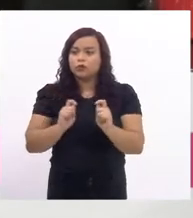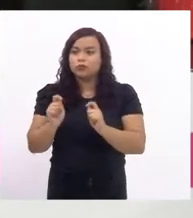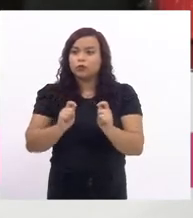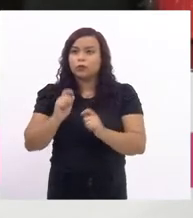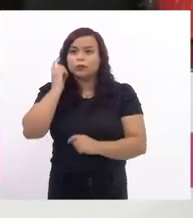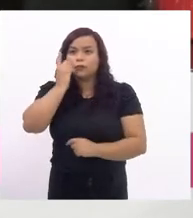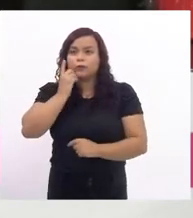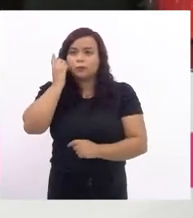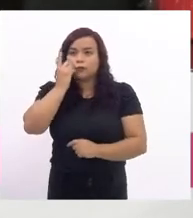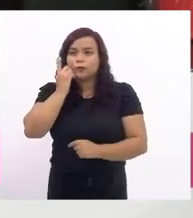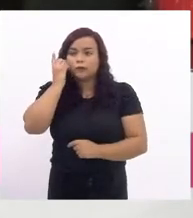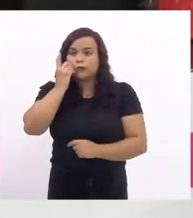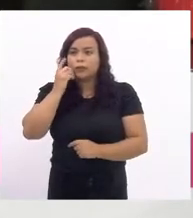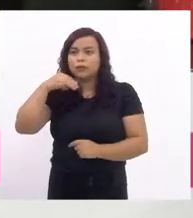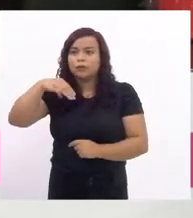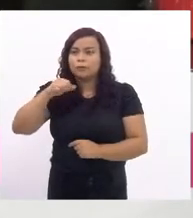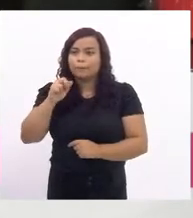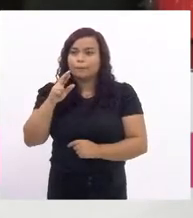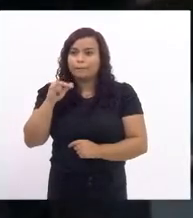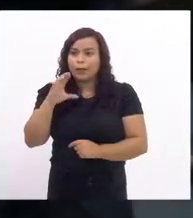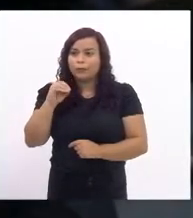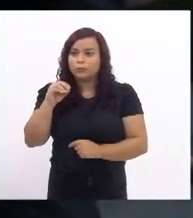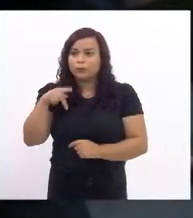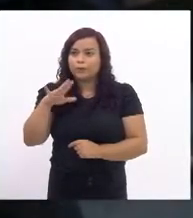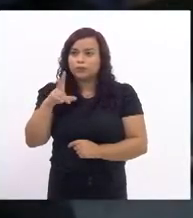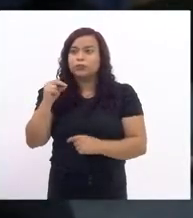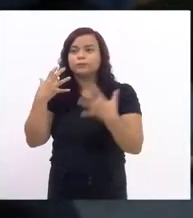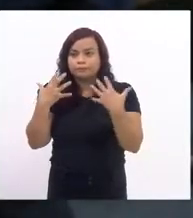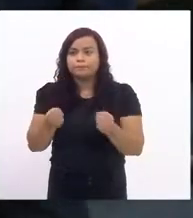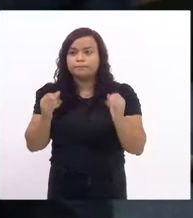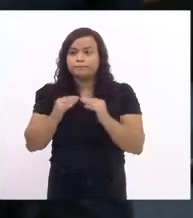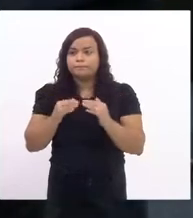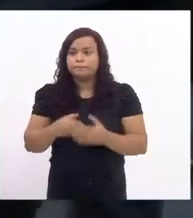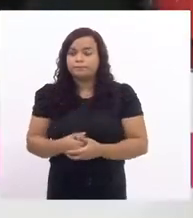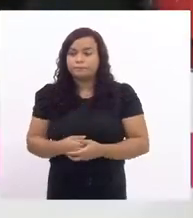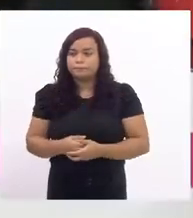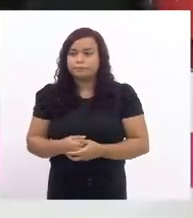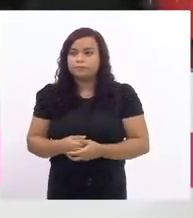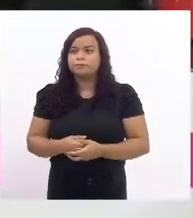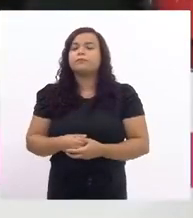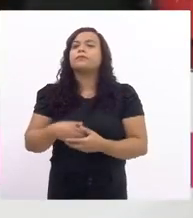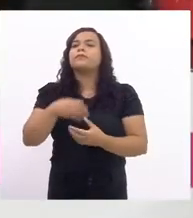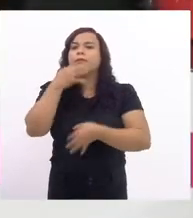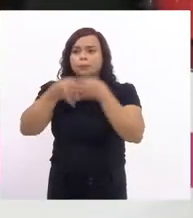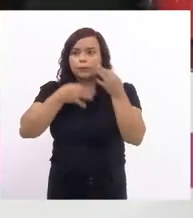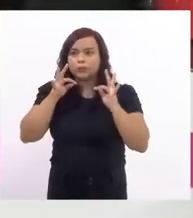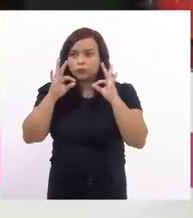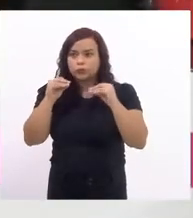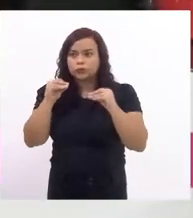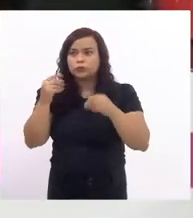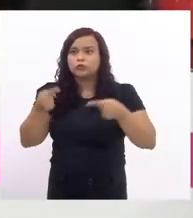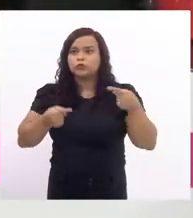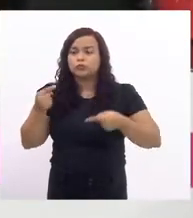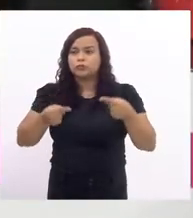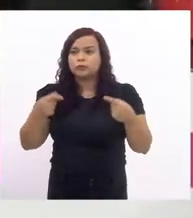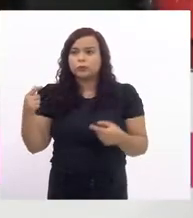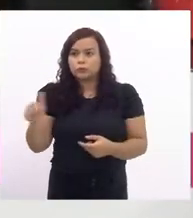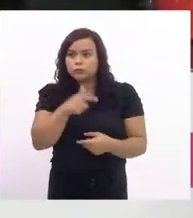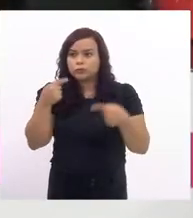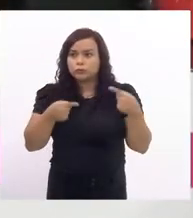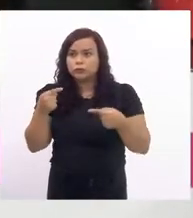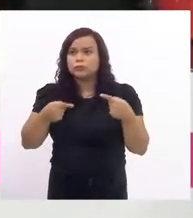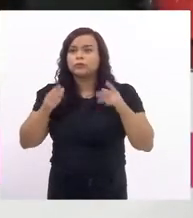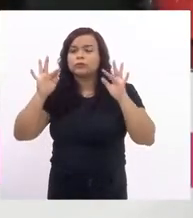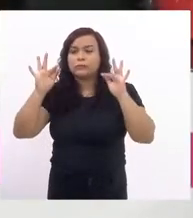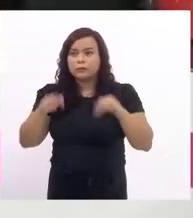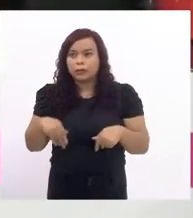deputado Márcio Pacheco favorável presidente com os pareceres emitidos em discussão não havendo quem queira discutir